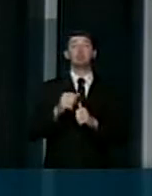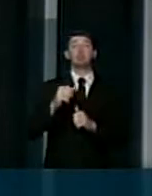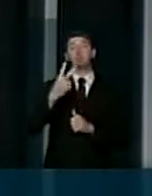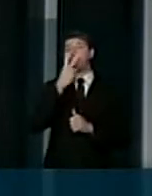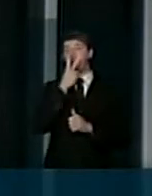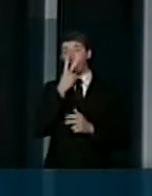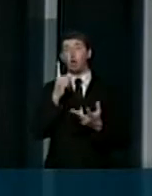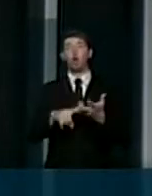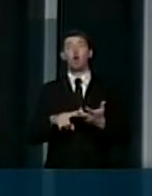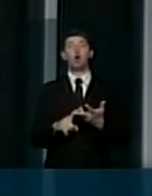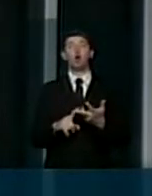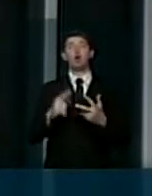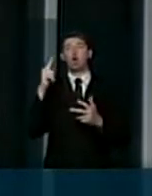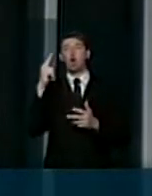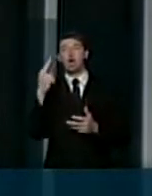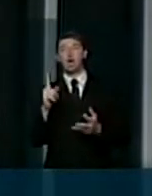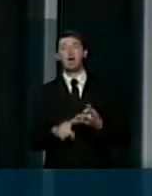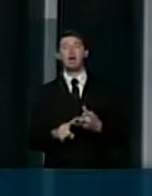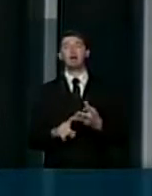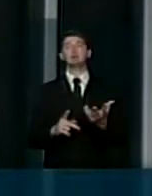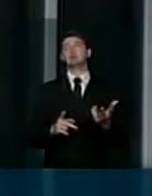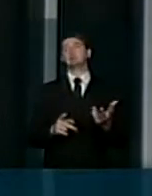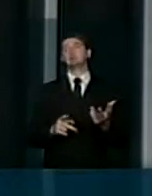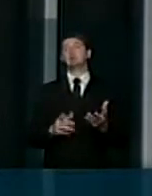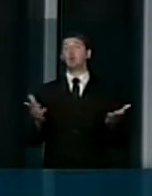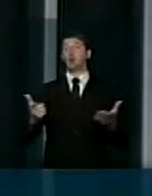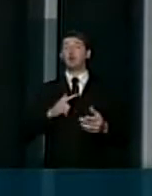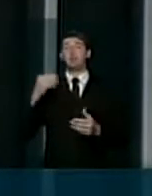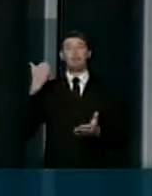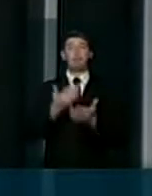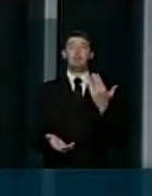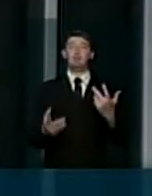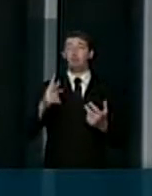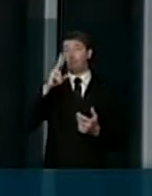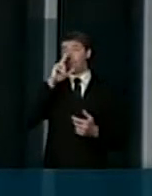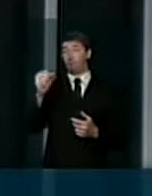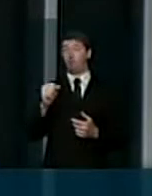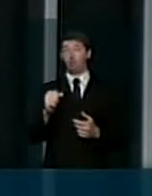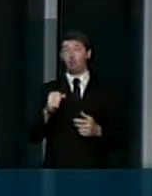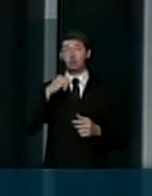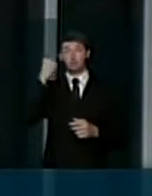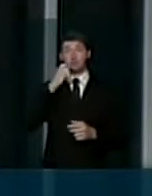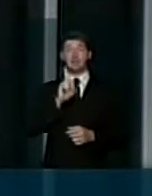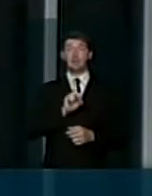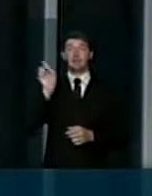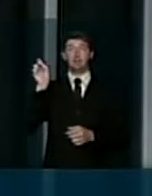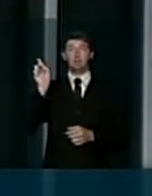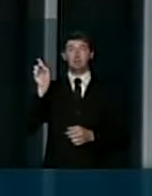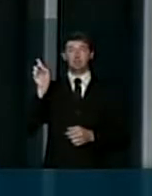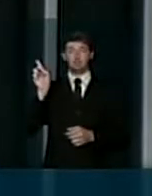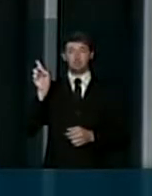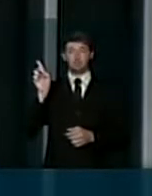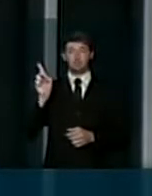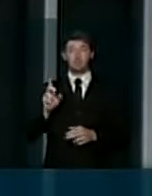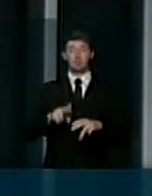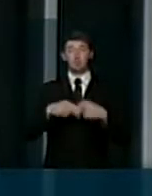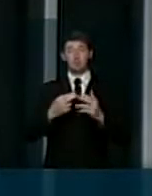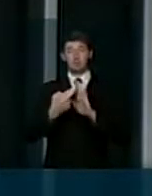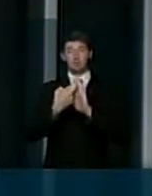Espírito Santo, Goiás, hoje sofreu uma derrota no Senado da República, com